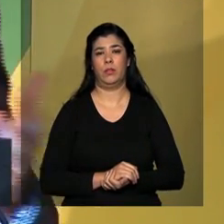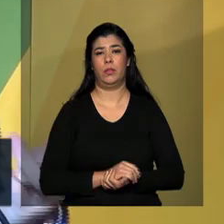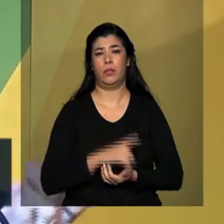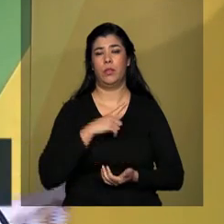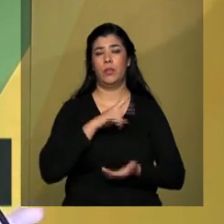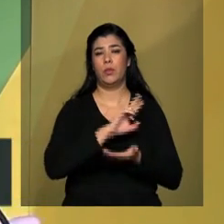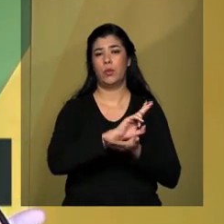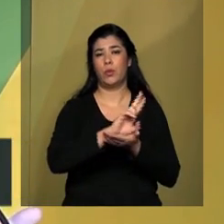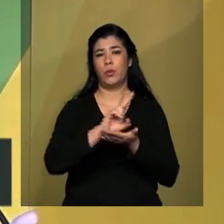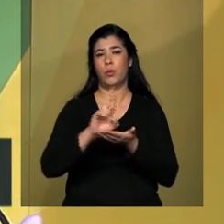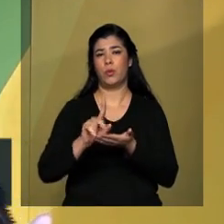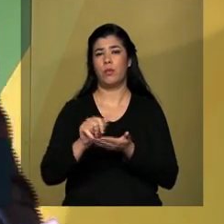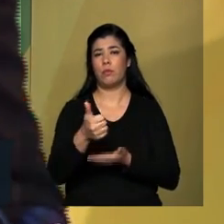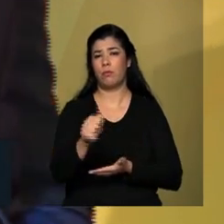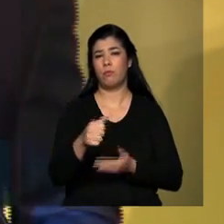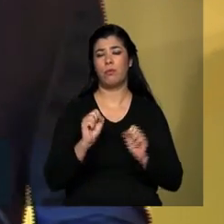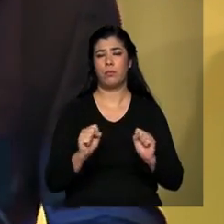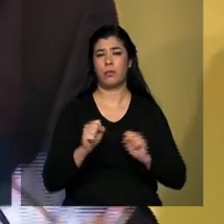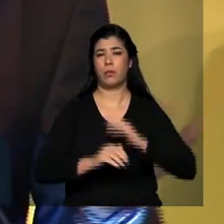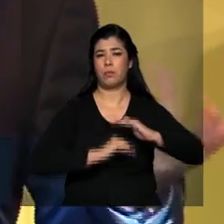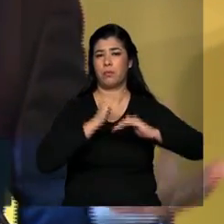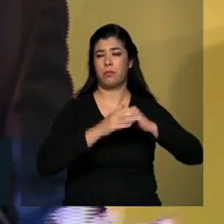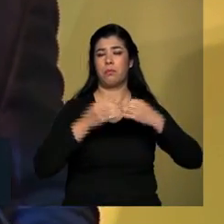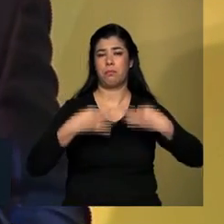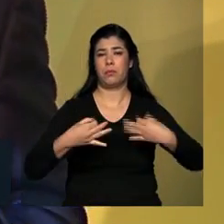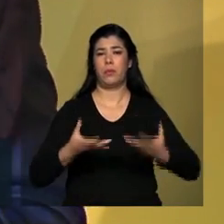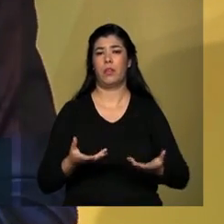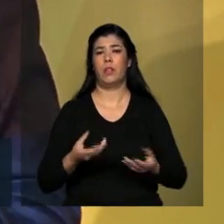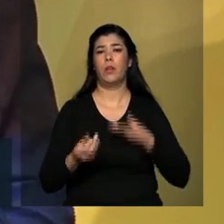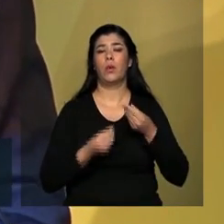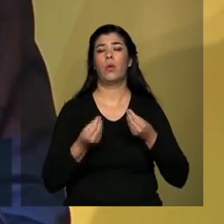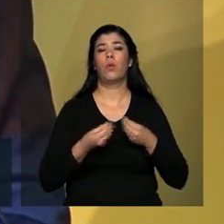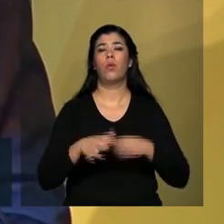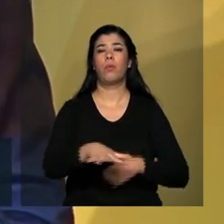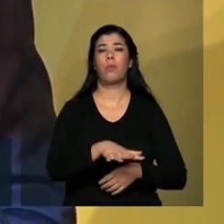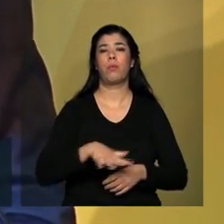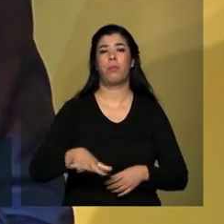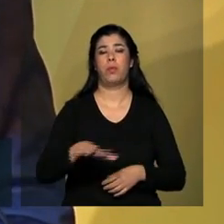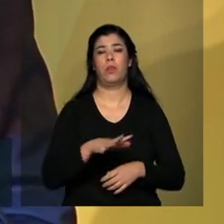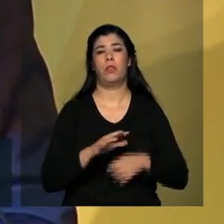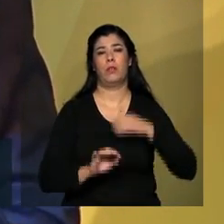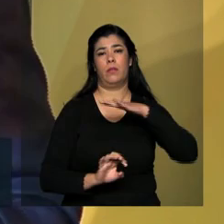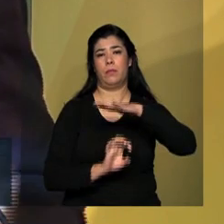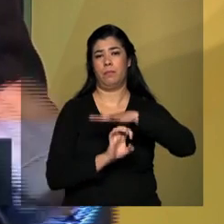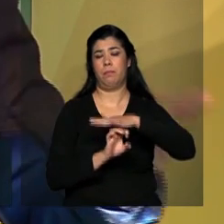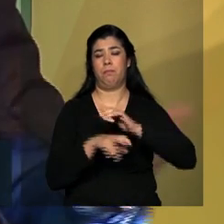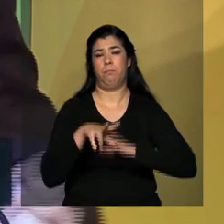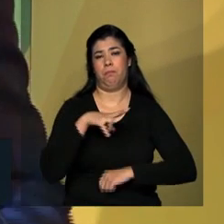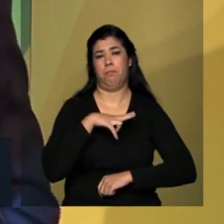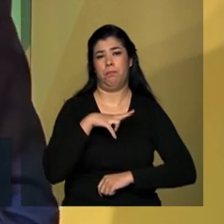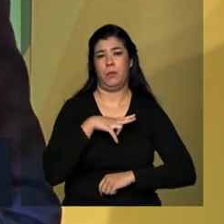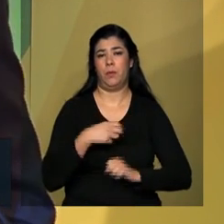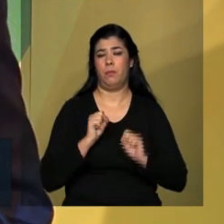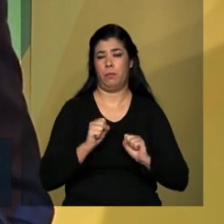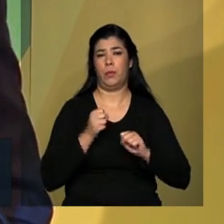de ponderação. Isso tem sido muito bem sucedido até agora. Como é que o setor privado pode participar disso?